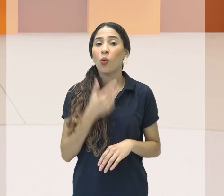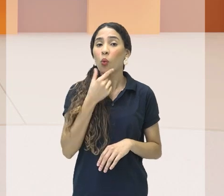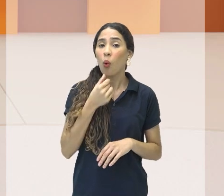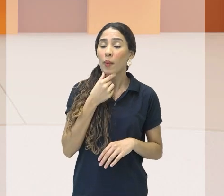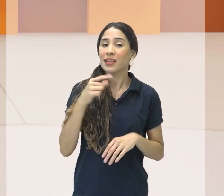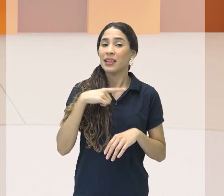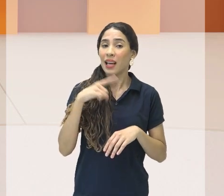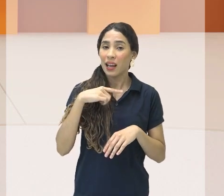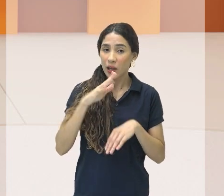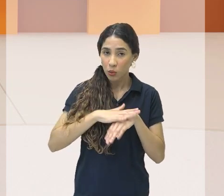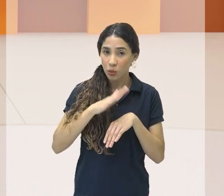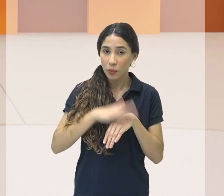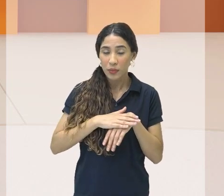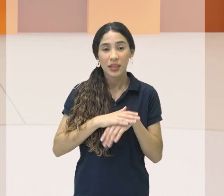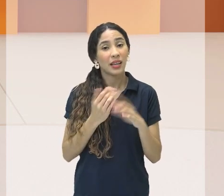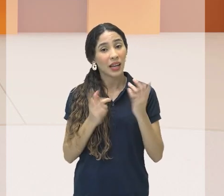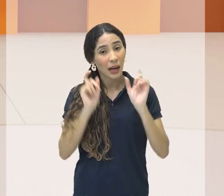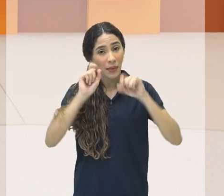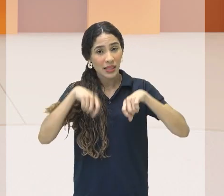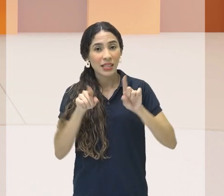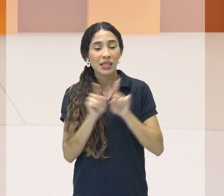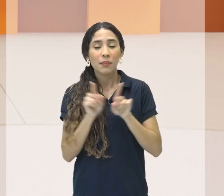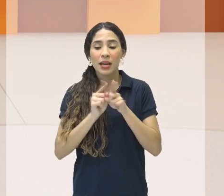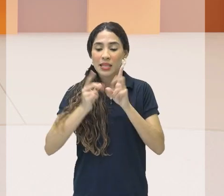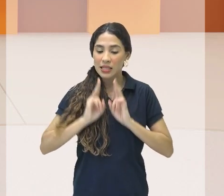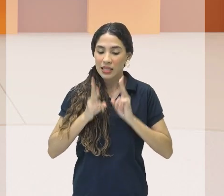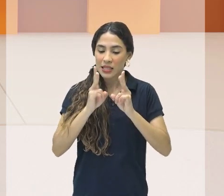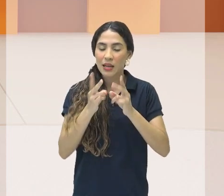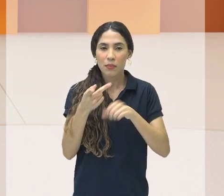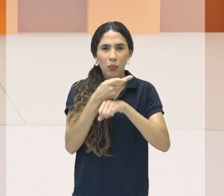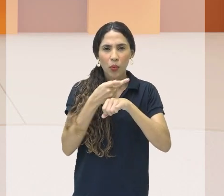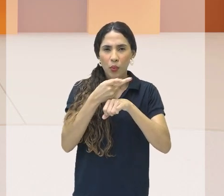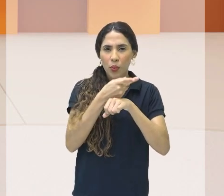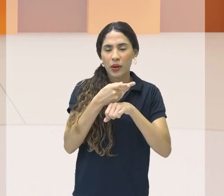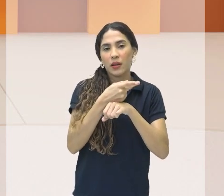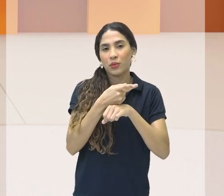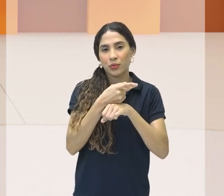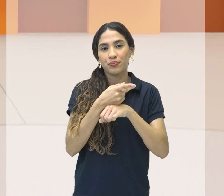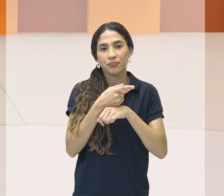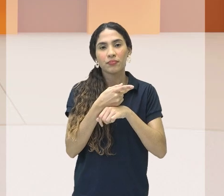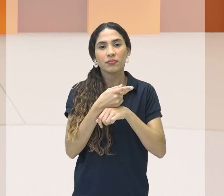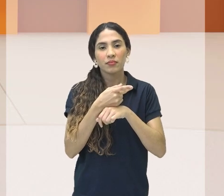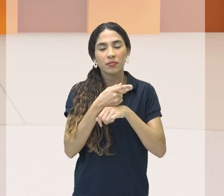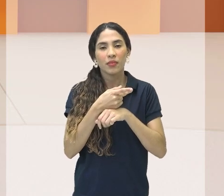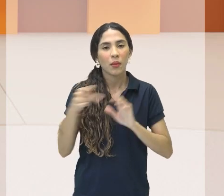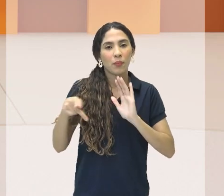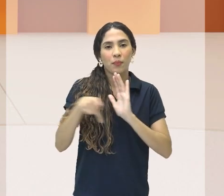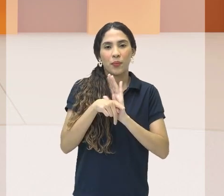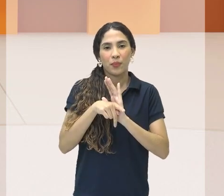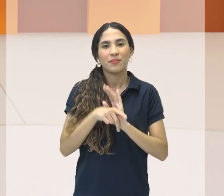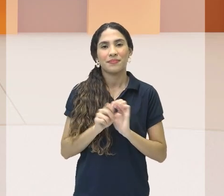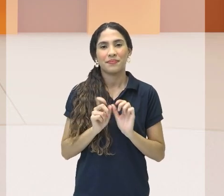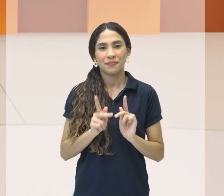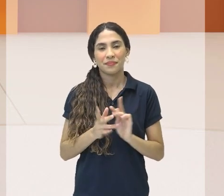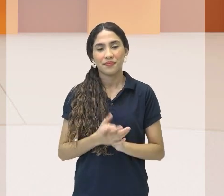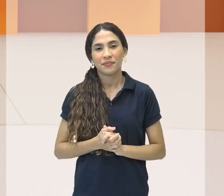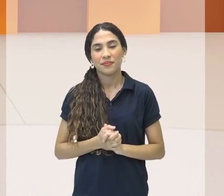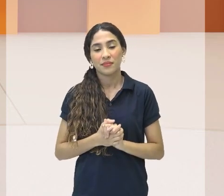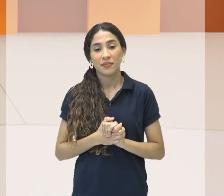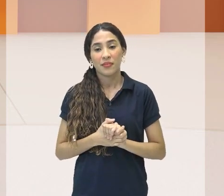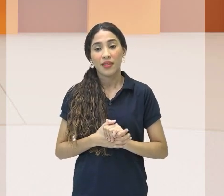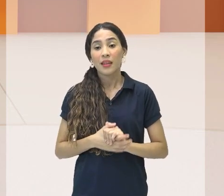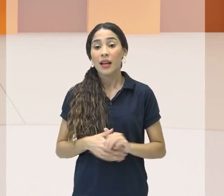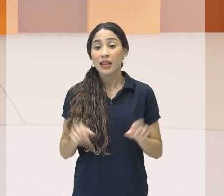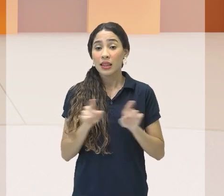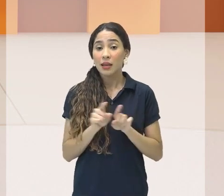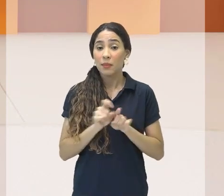essa capacidade também, devido a ele estar sempre indo além desse determinismo natural. E aqui nós podemos ver